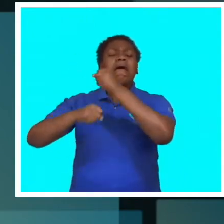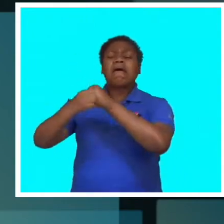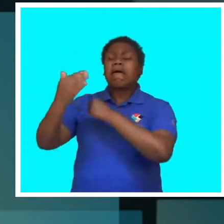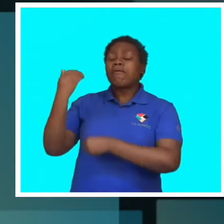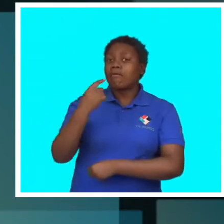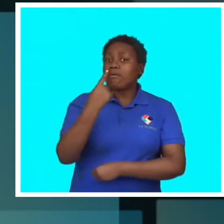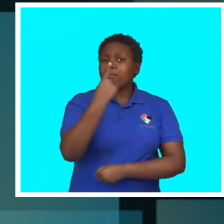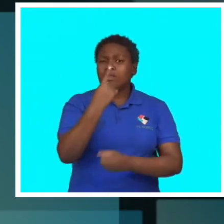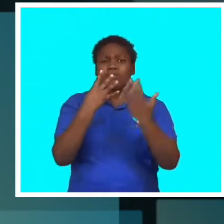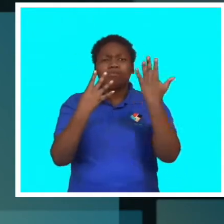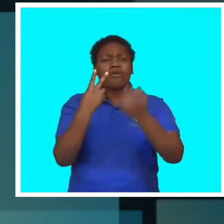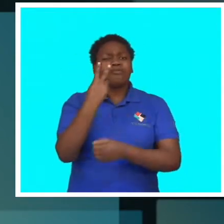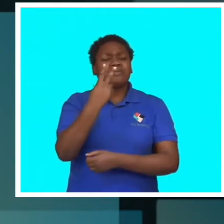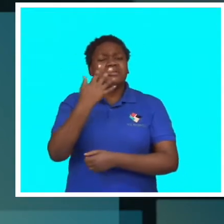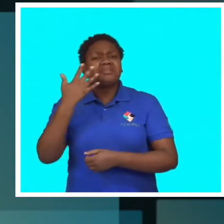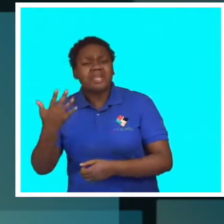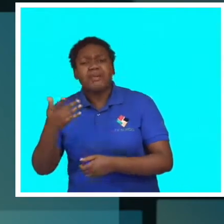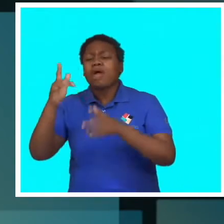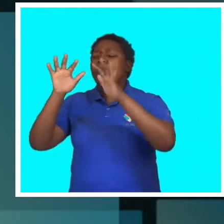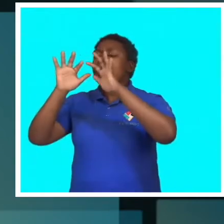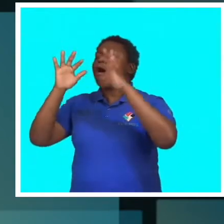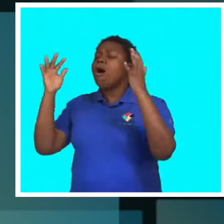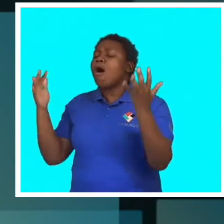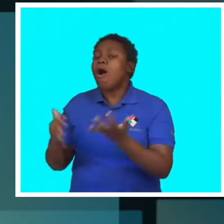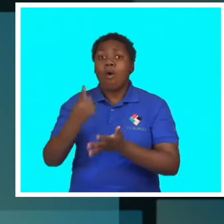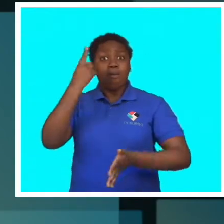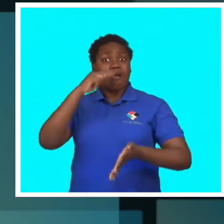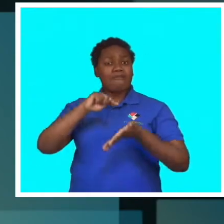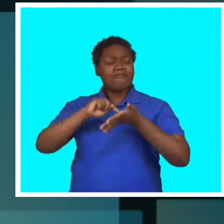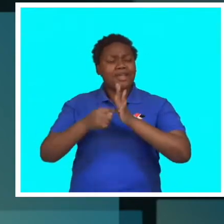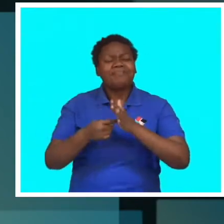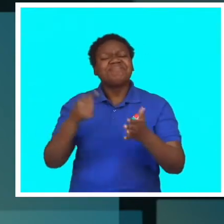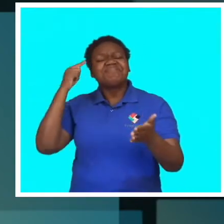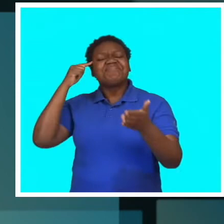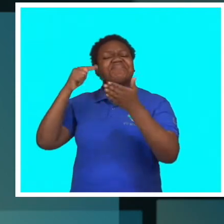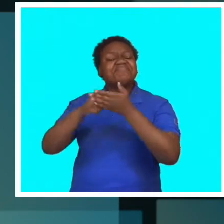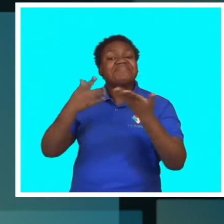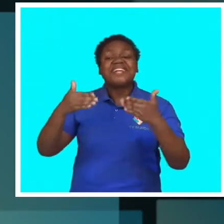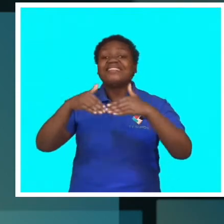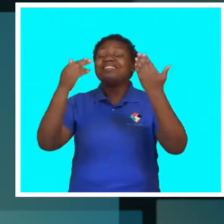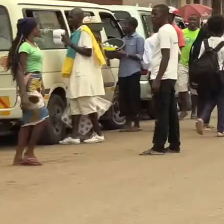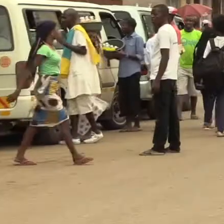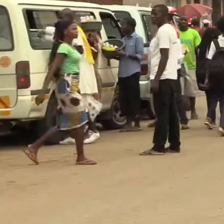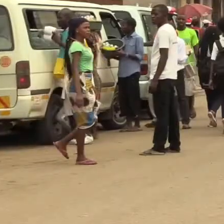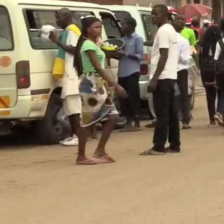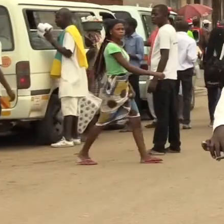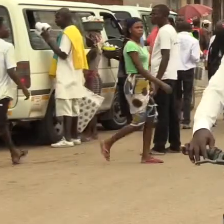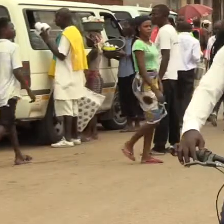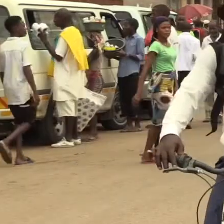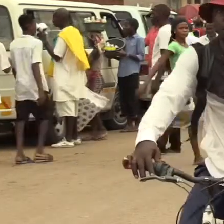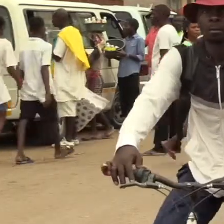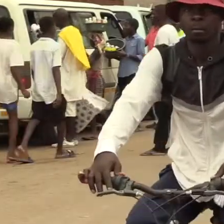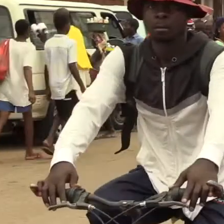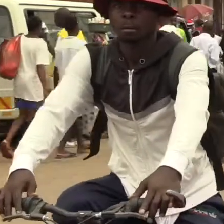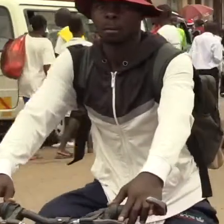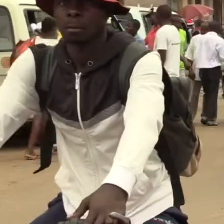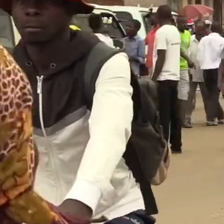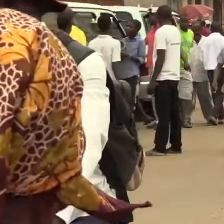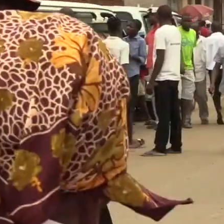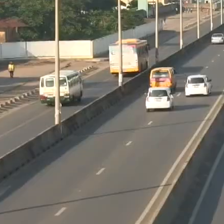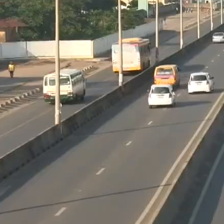Dados do Inquérito Demográfico e de Saúde de 2011 revelam que Moçambique ocupa a 11ª posição no mundo